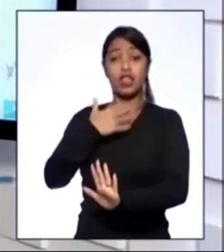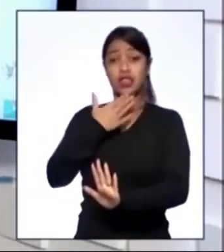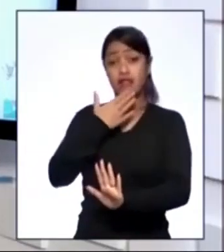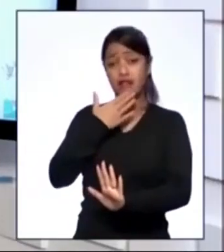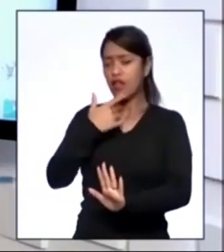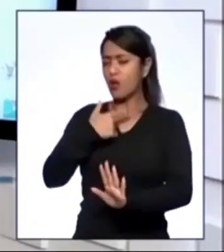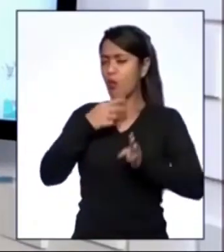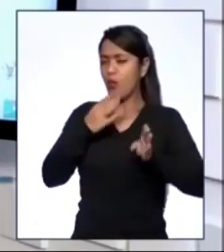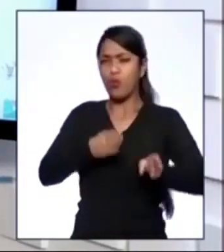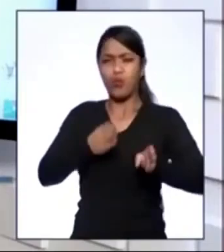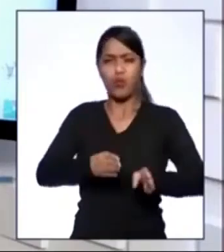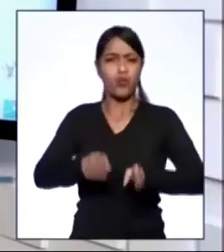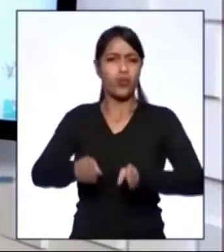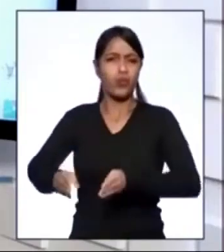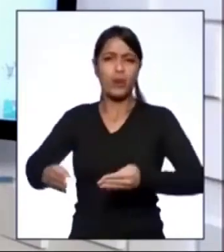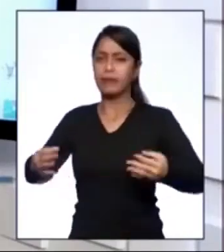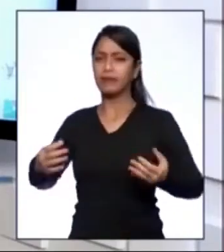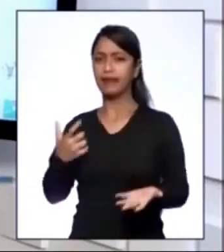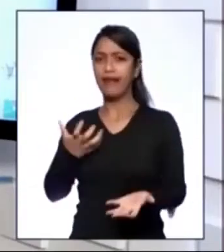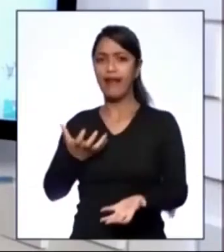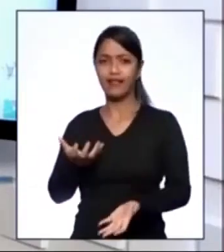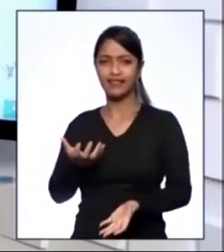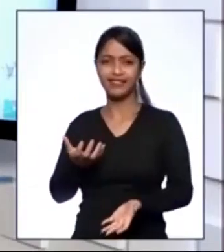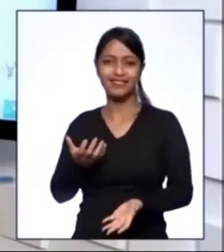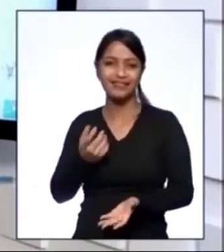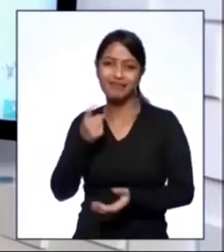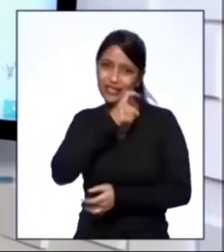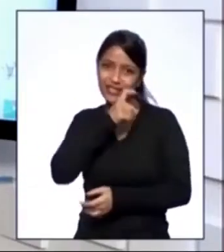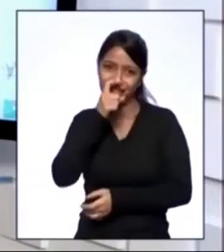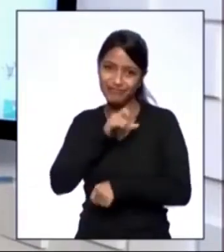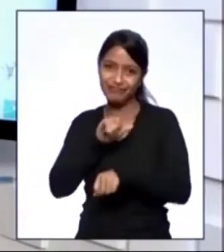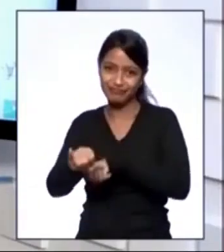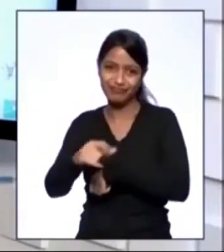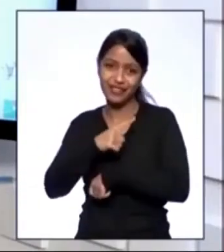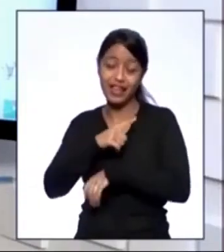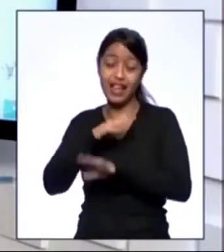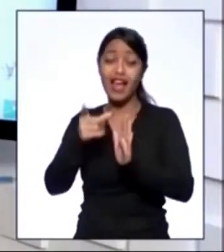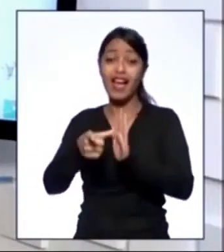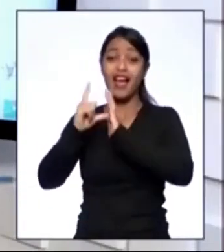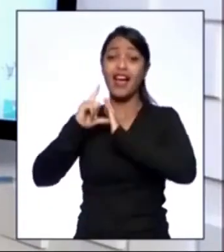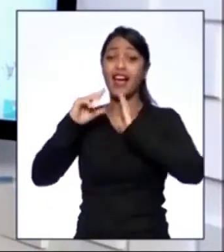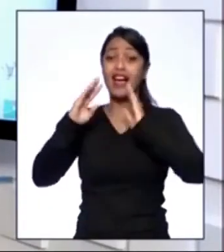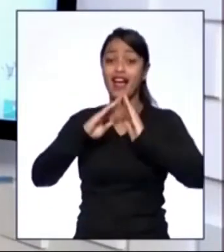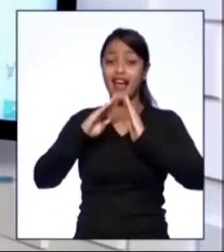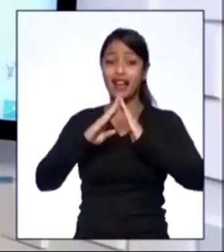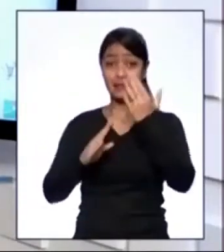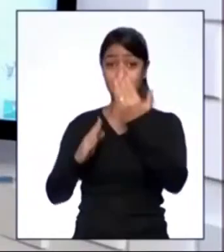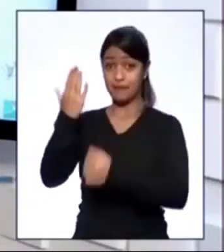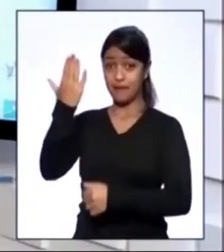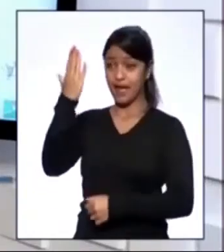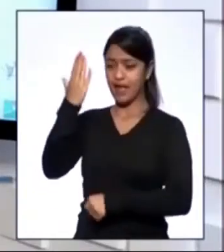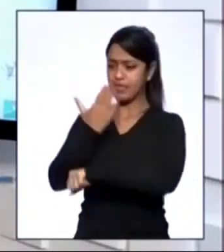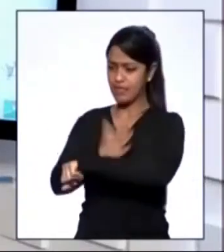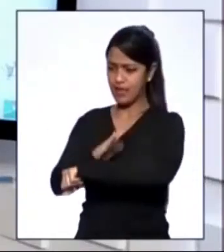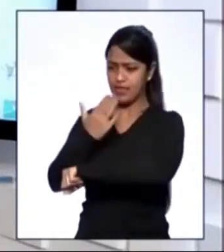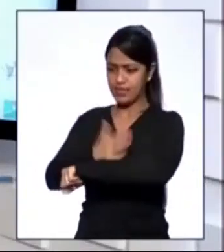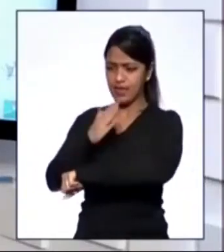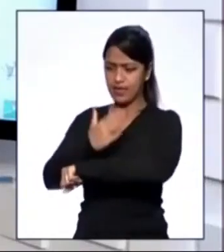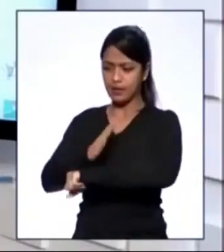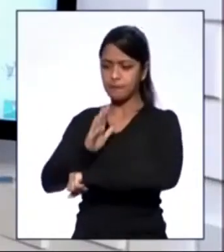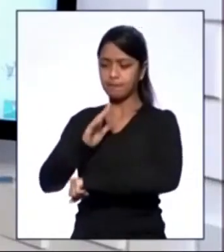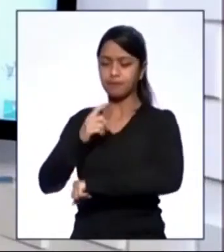não sendo. Aí você vai lá, você treina isso na frente do espelho para dar certo. E dá? Não. Muito estresse,